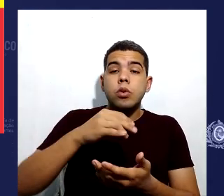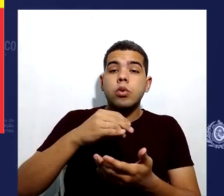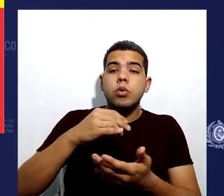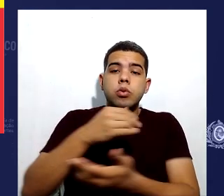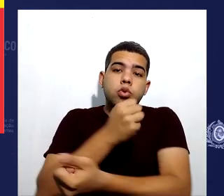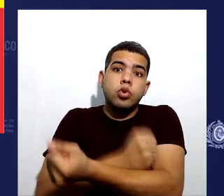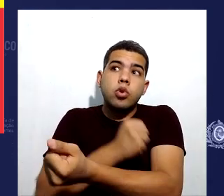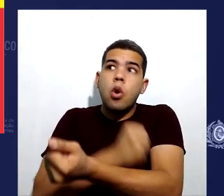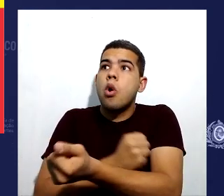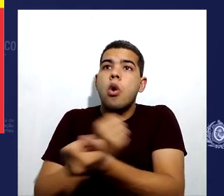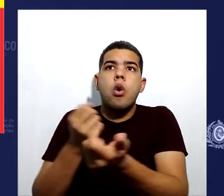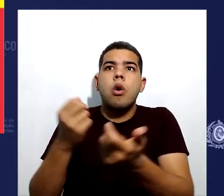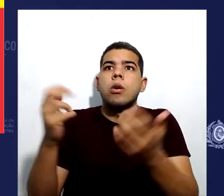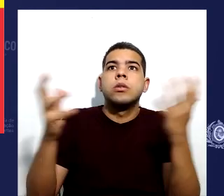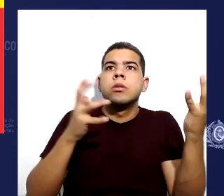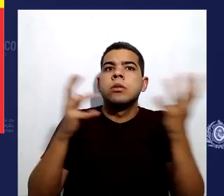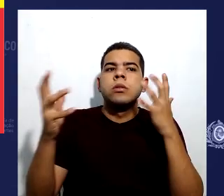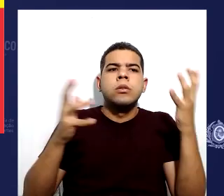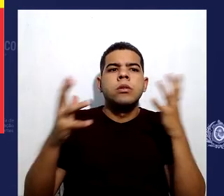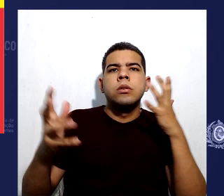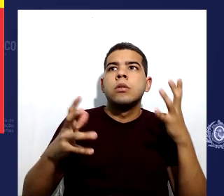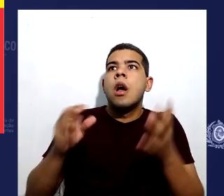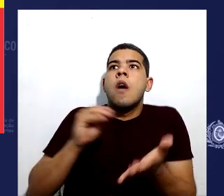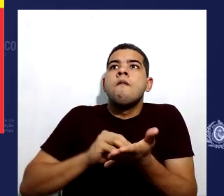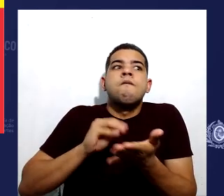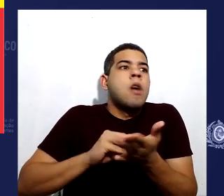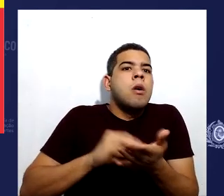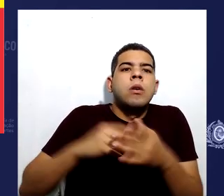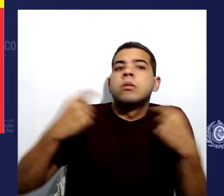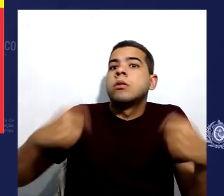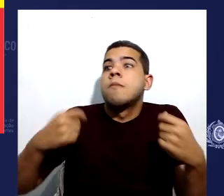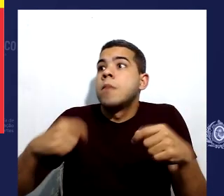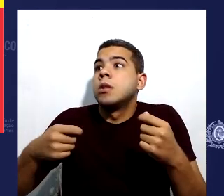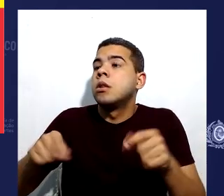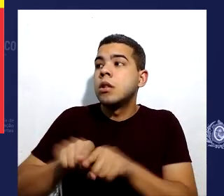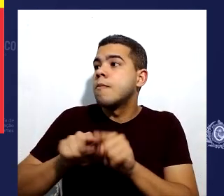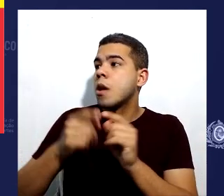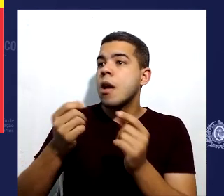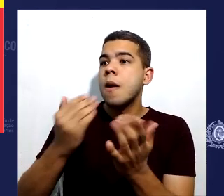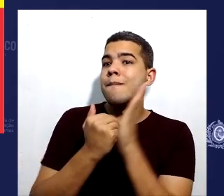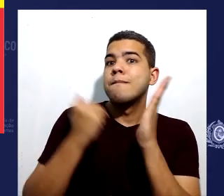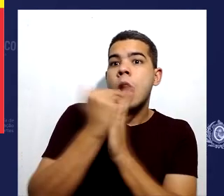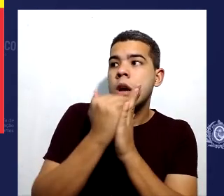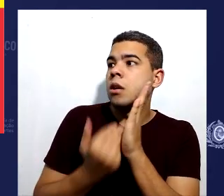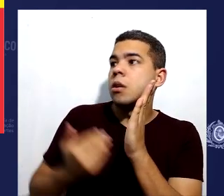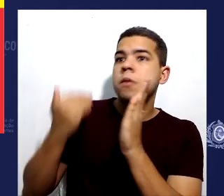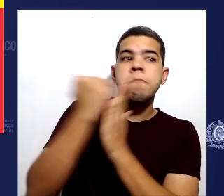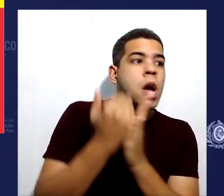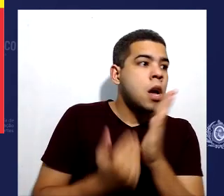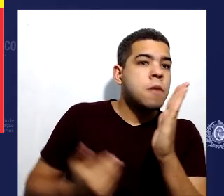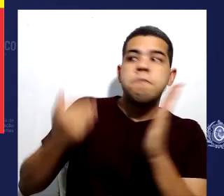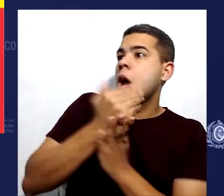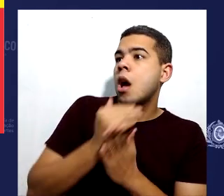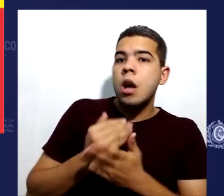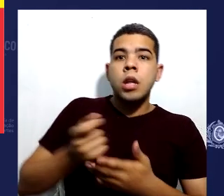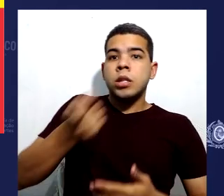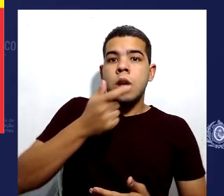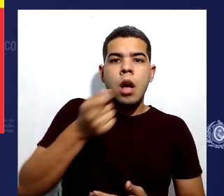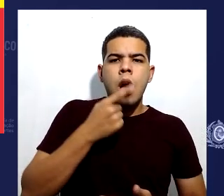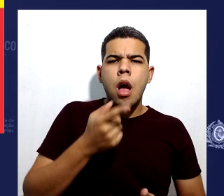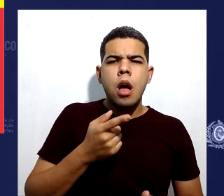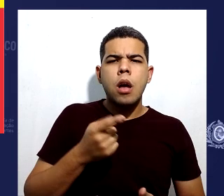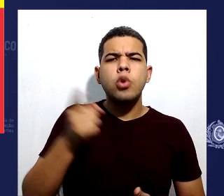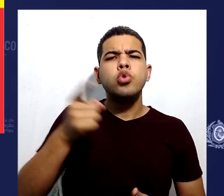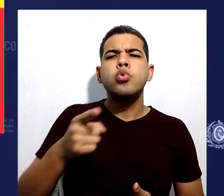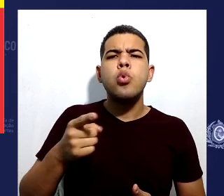necessidade de doses crescentes para atingir o mesmo efeito. Porque teu organismo ele vai se